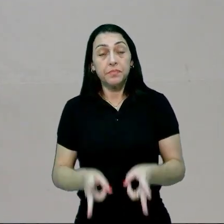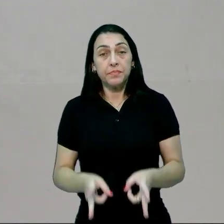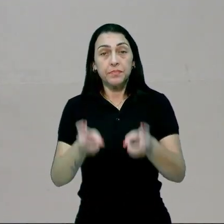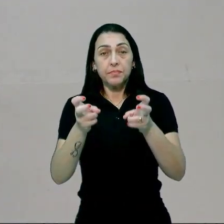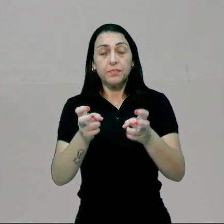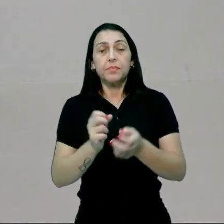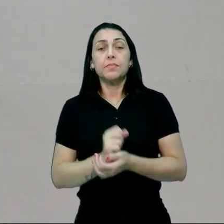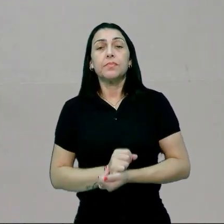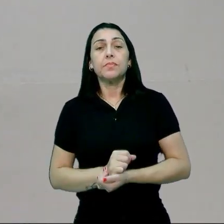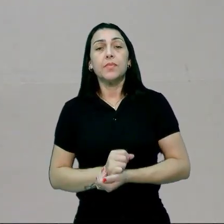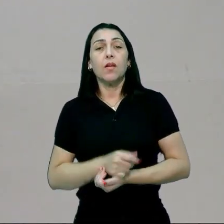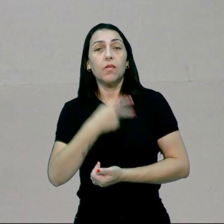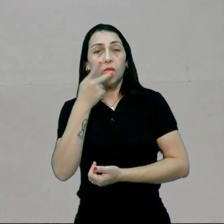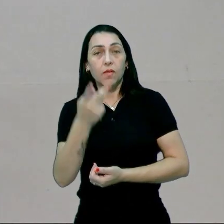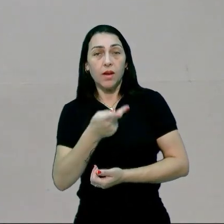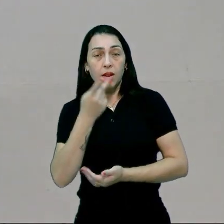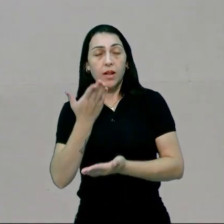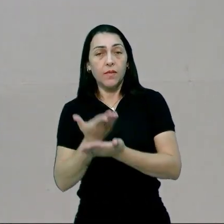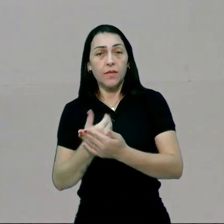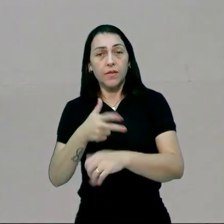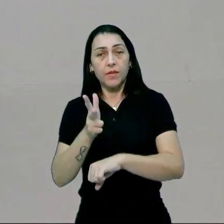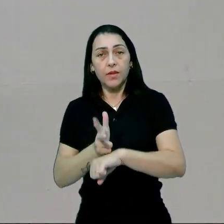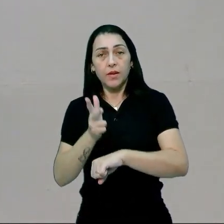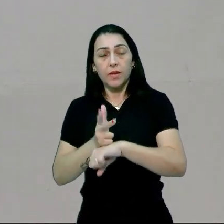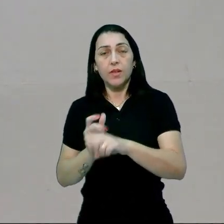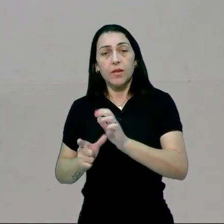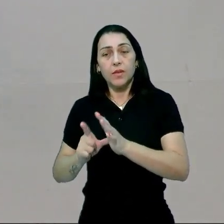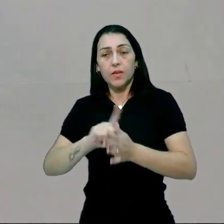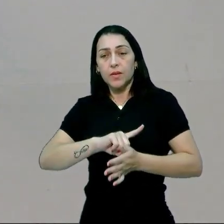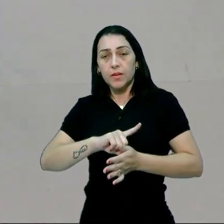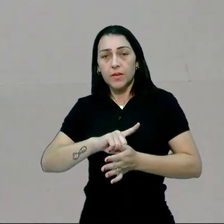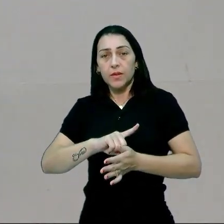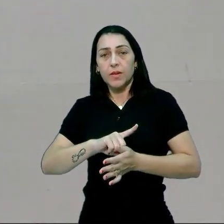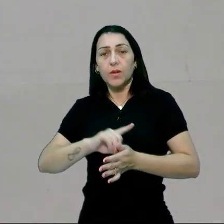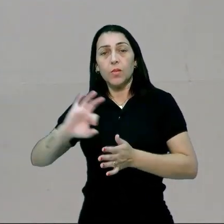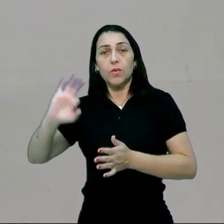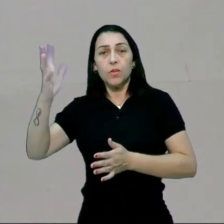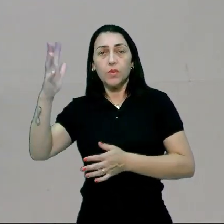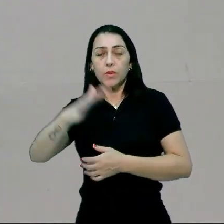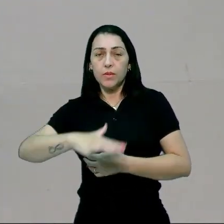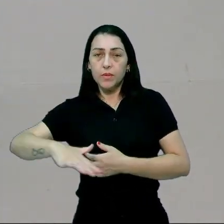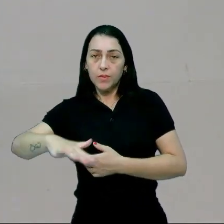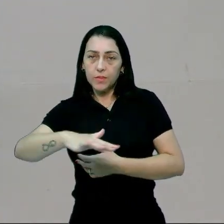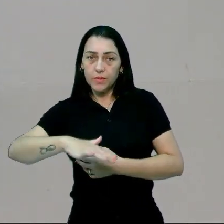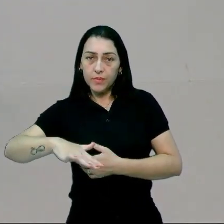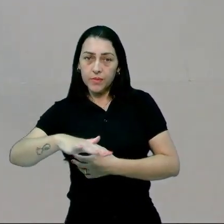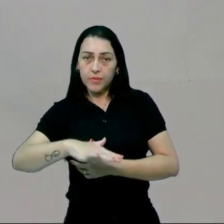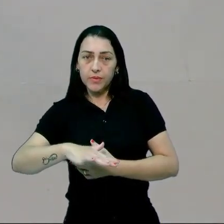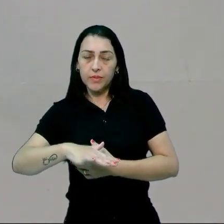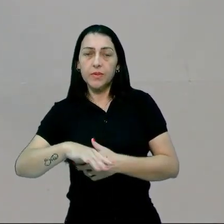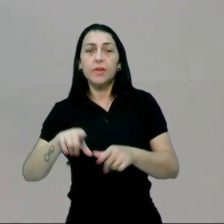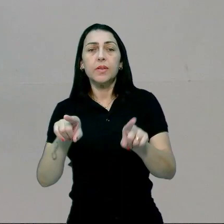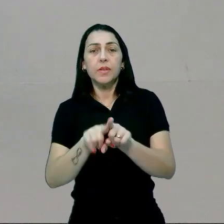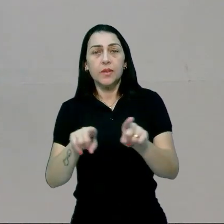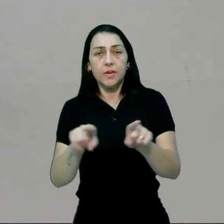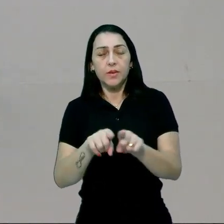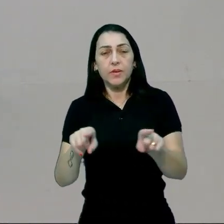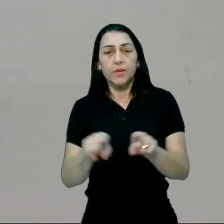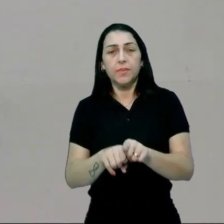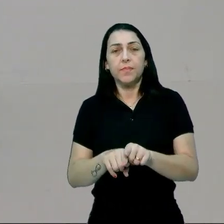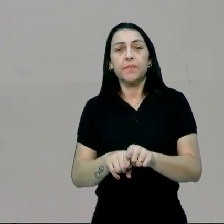percebam, é como eu comentei na videoaula anterior, os fenômenos sociais, além deles